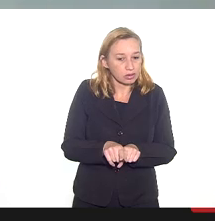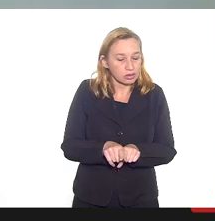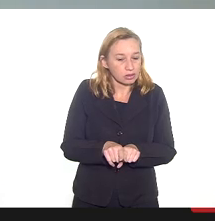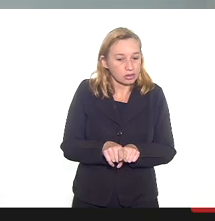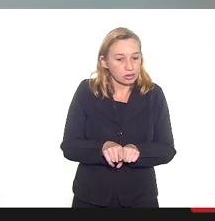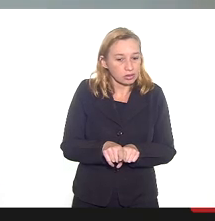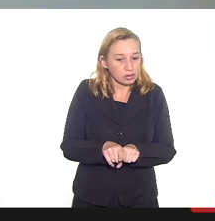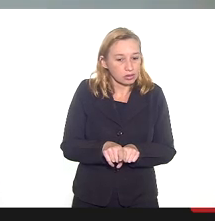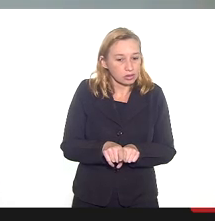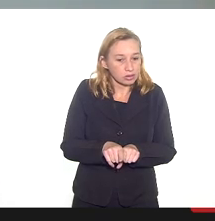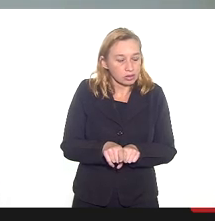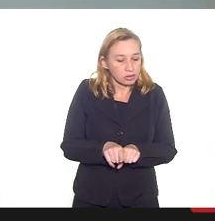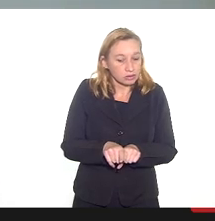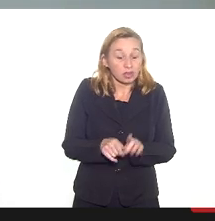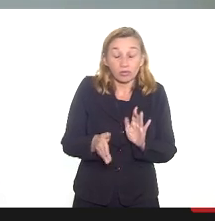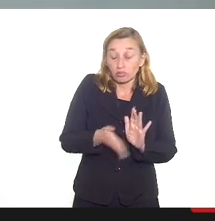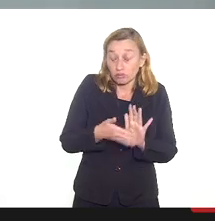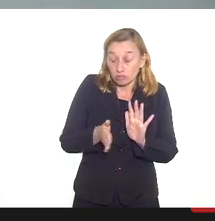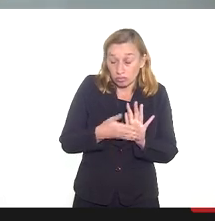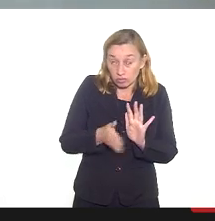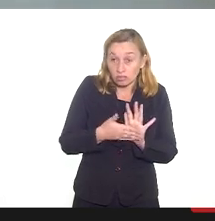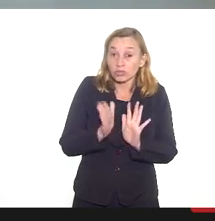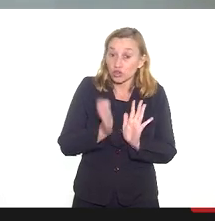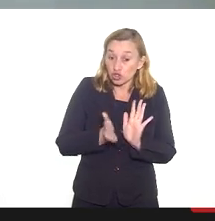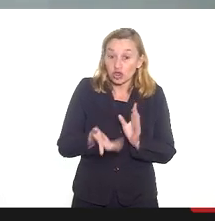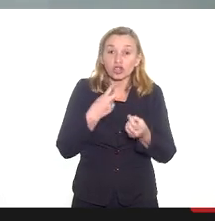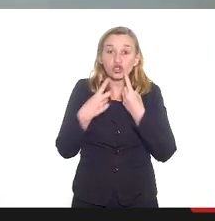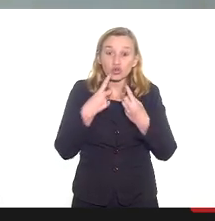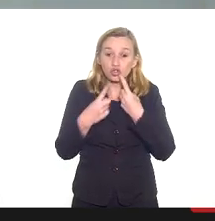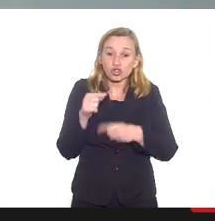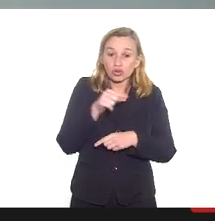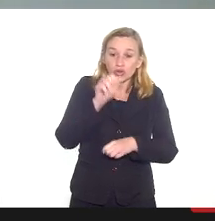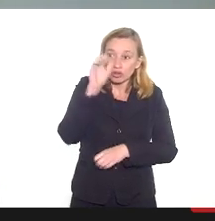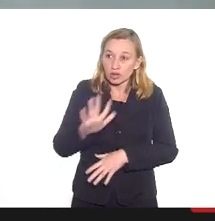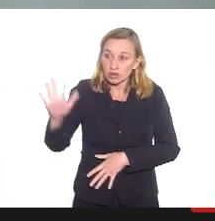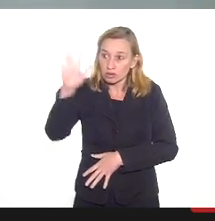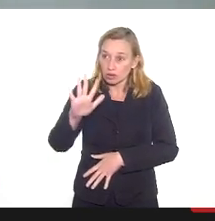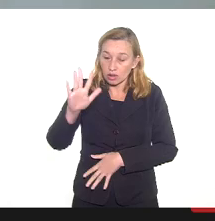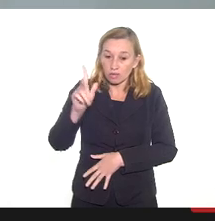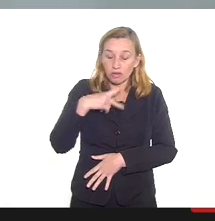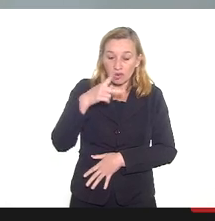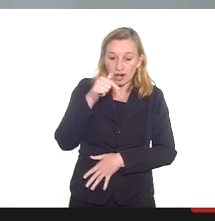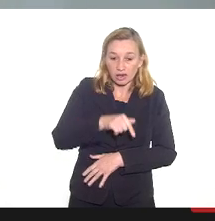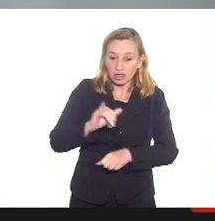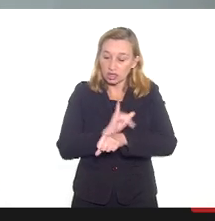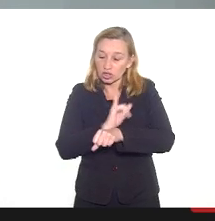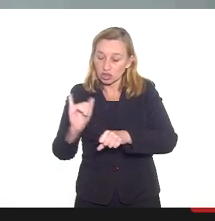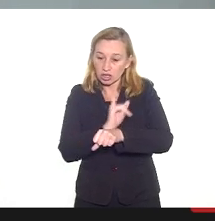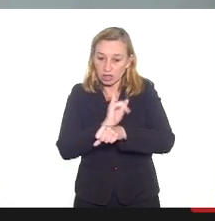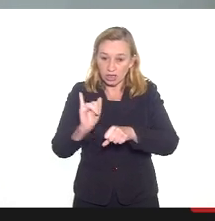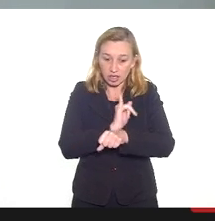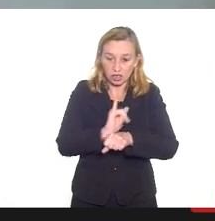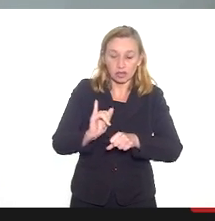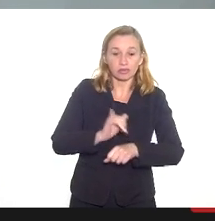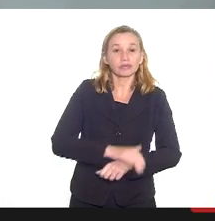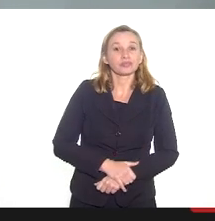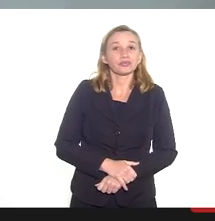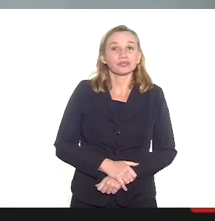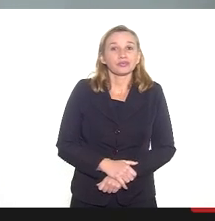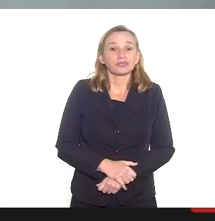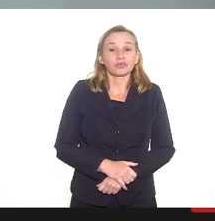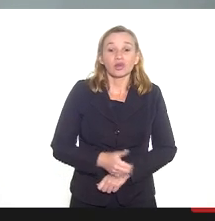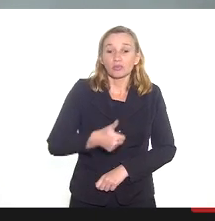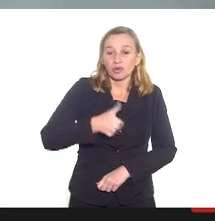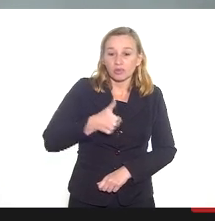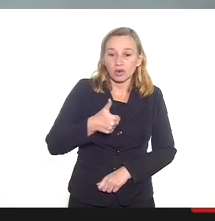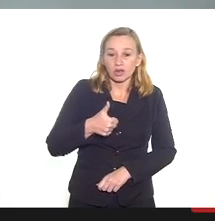amparado naquilo que é uma proposta que já foi discutida a nível nacional, então vou falar aqui das estratégias prioritárias. É